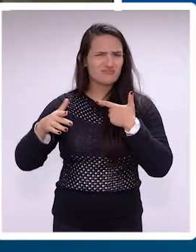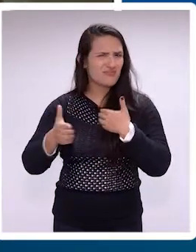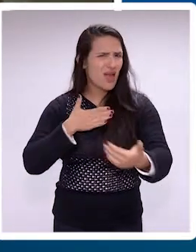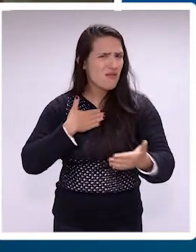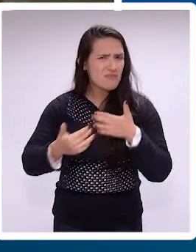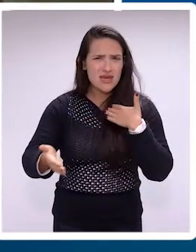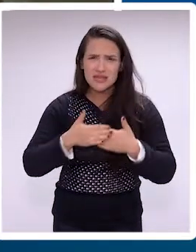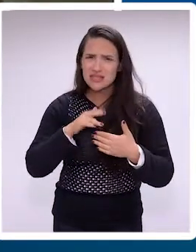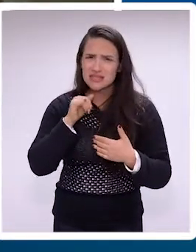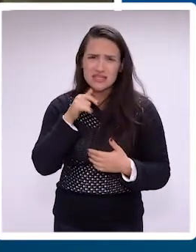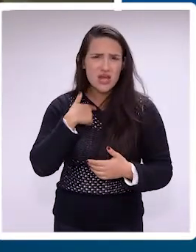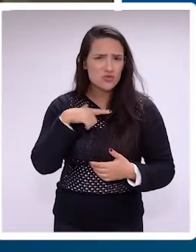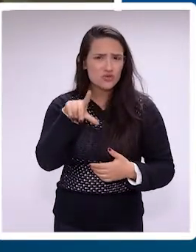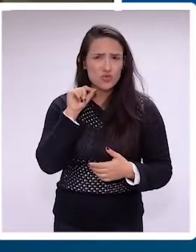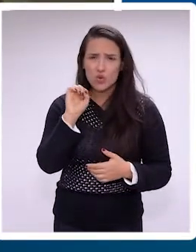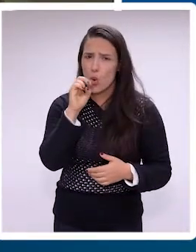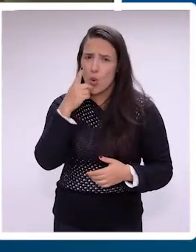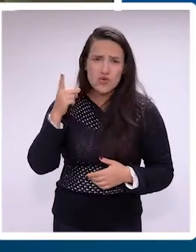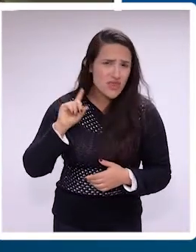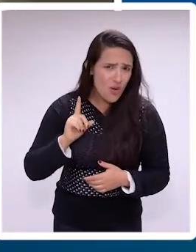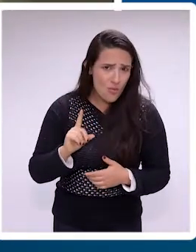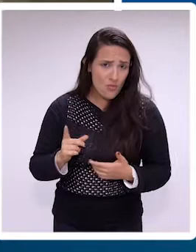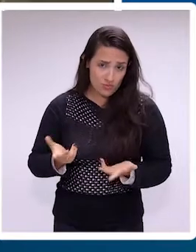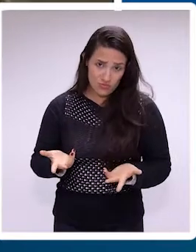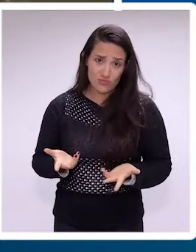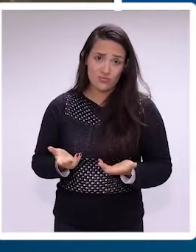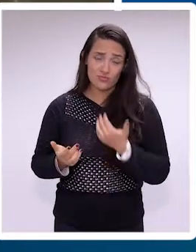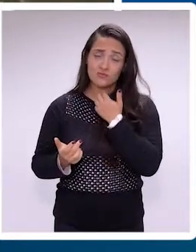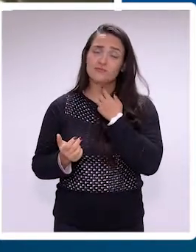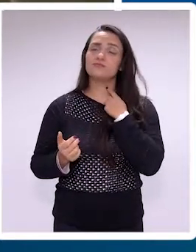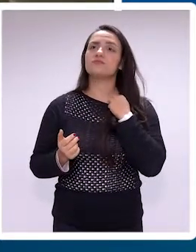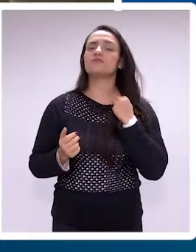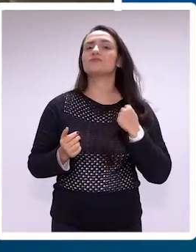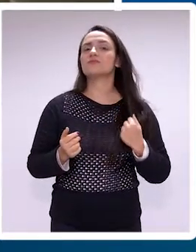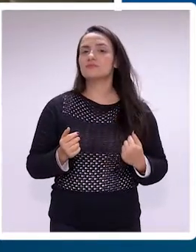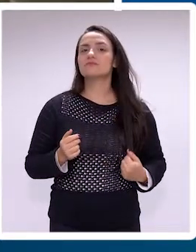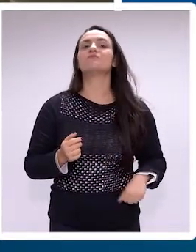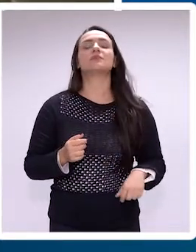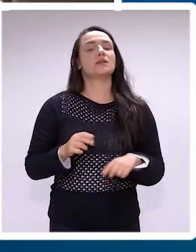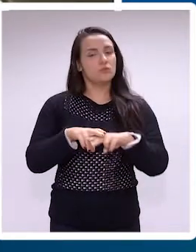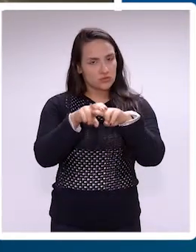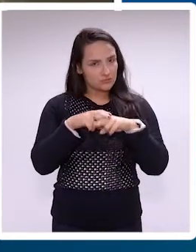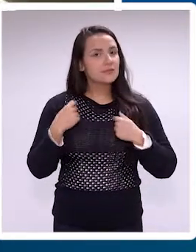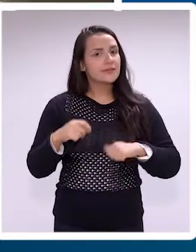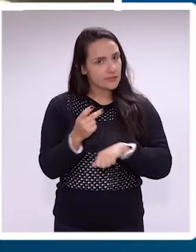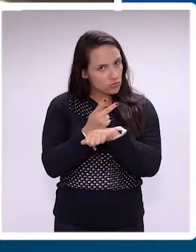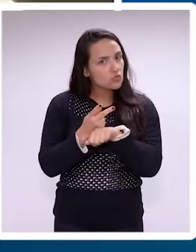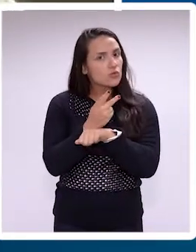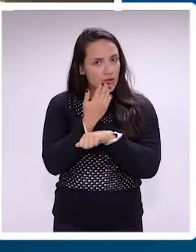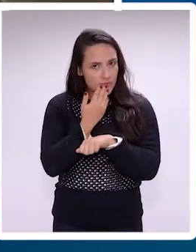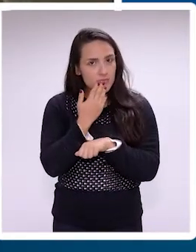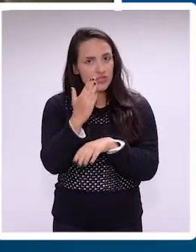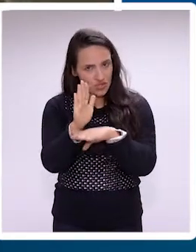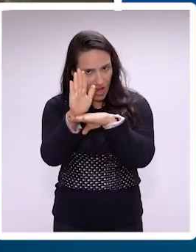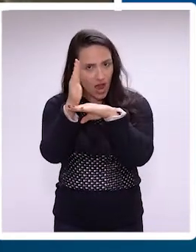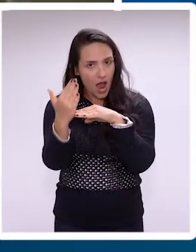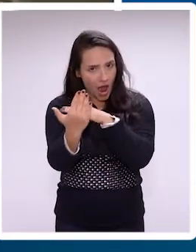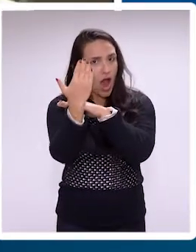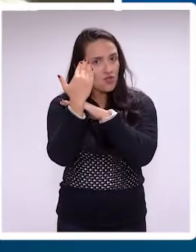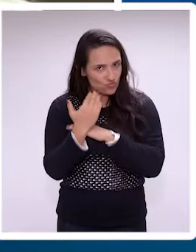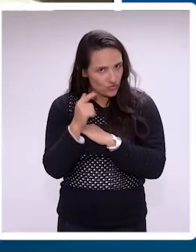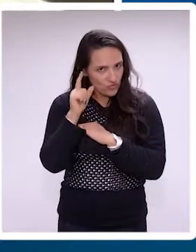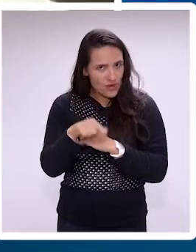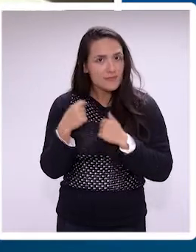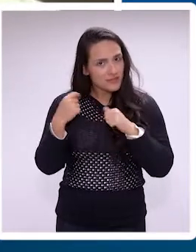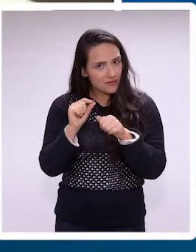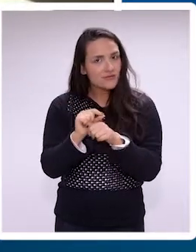uma dessas explicações. Doutor, então é preciso buscar ajuda, né? É preciso buscar o tratamento.